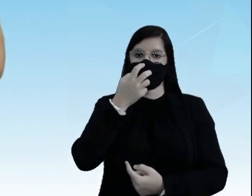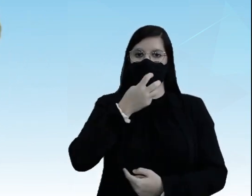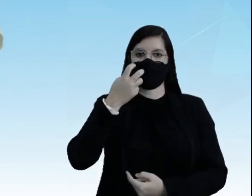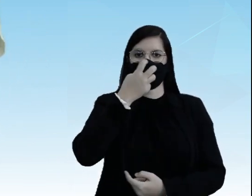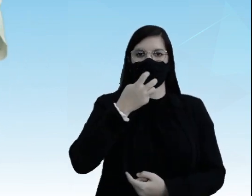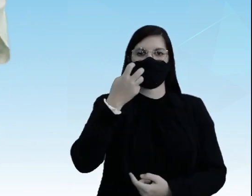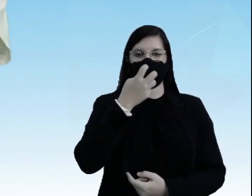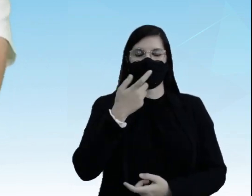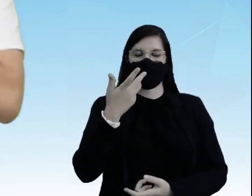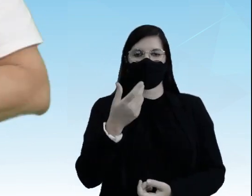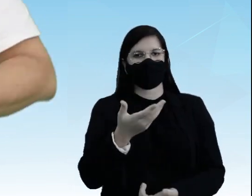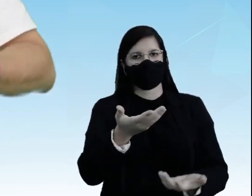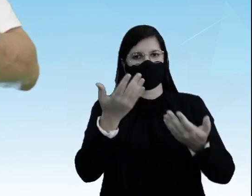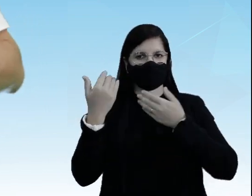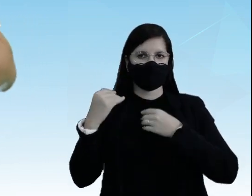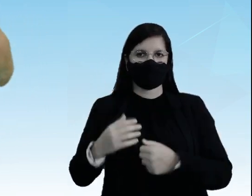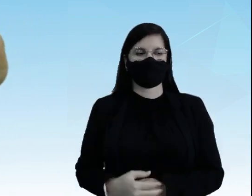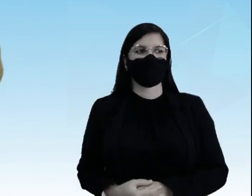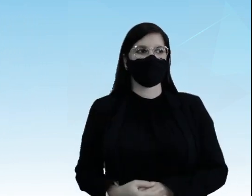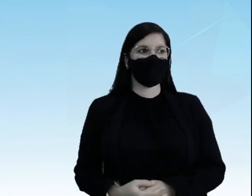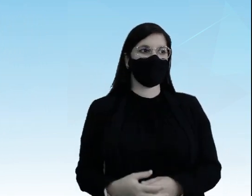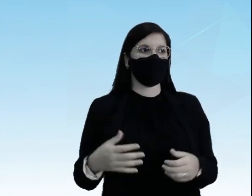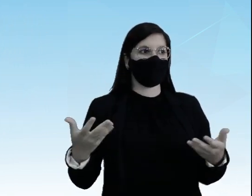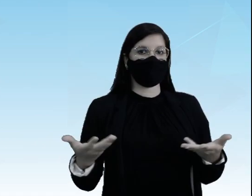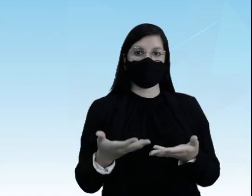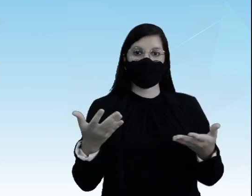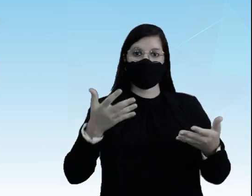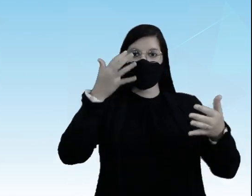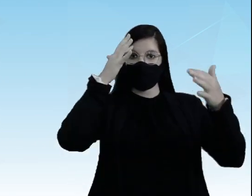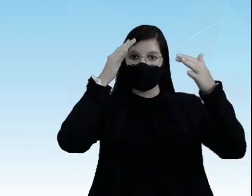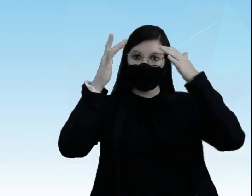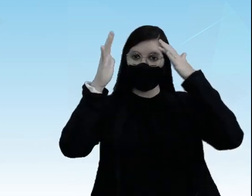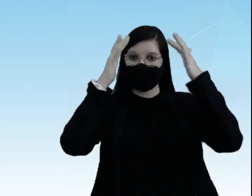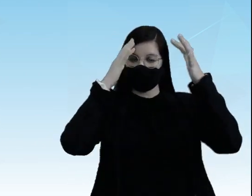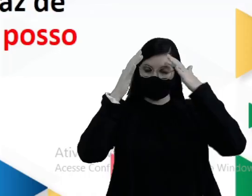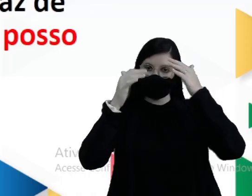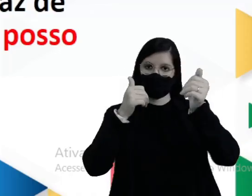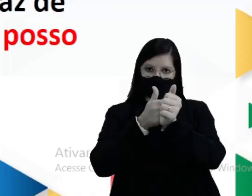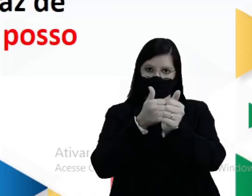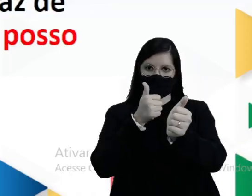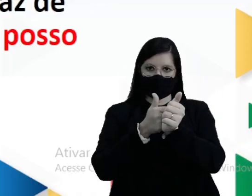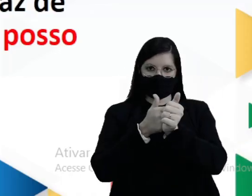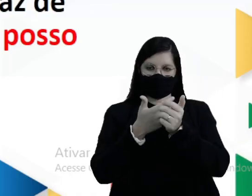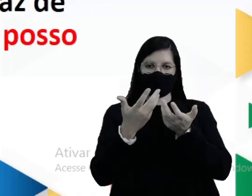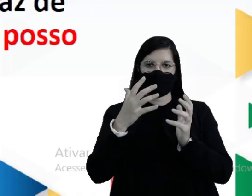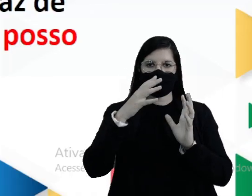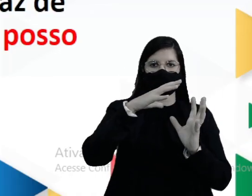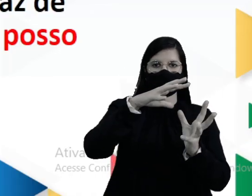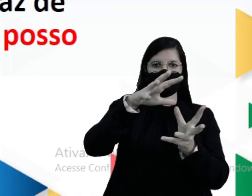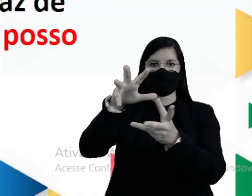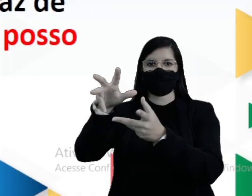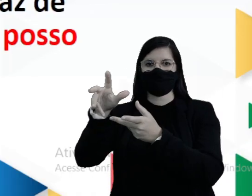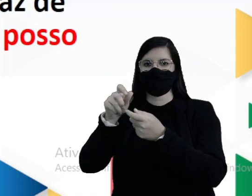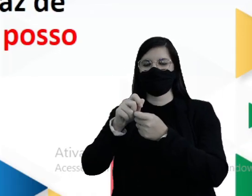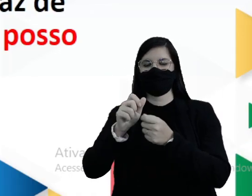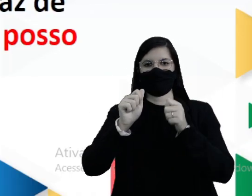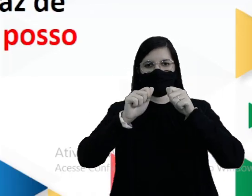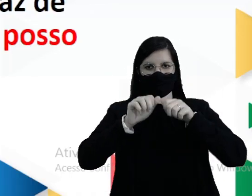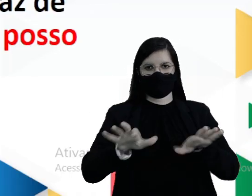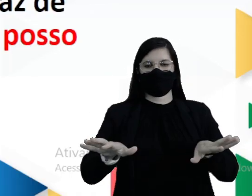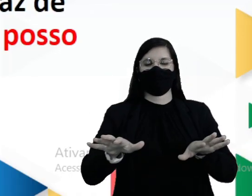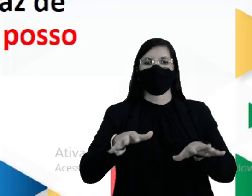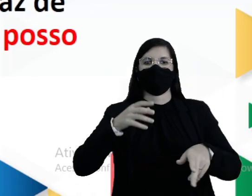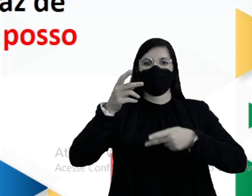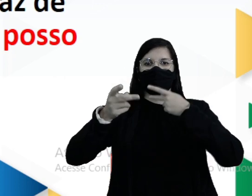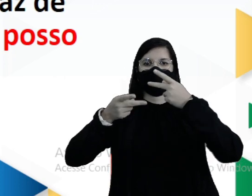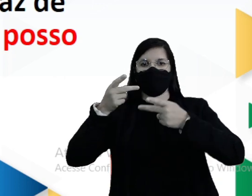certo? Então vamos lá. Para isso eu trago um pensamento. Acompanhe comigo. O mundo funciona assim.